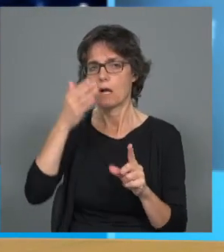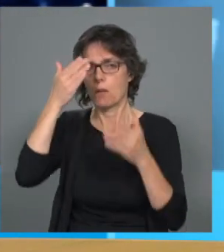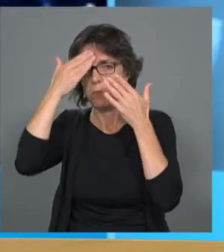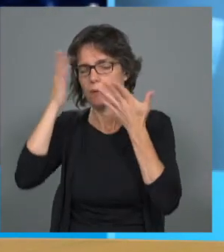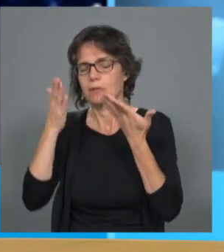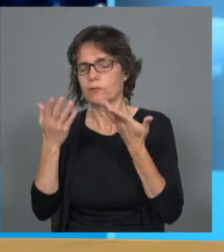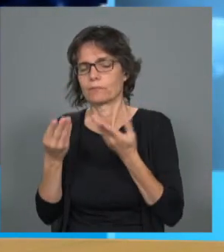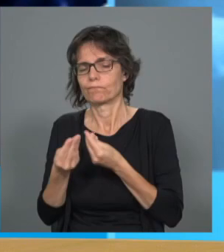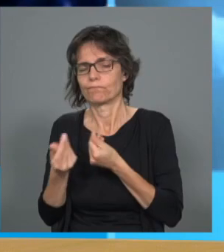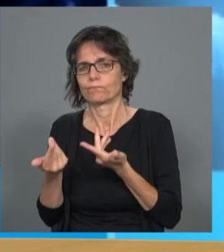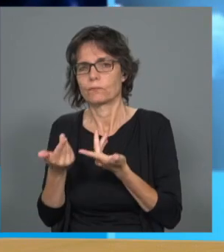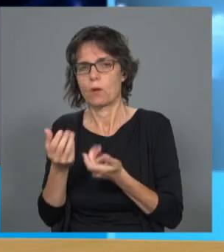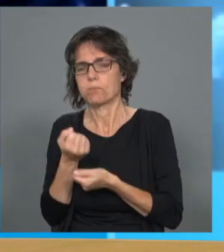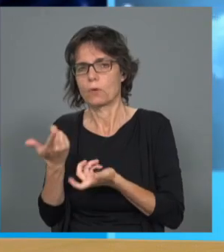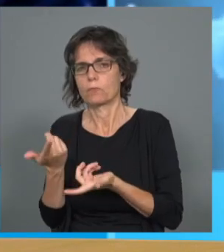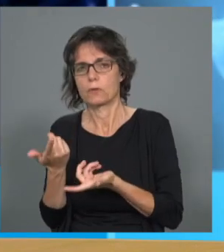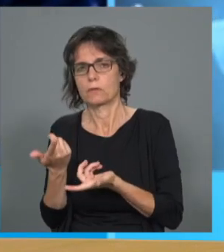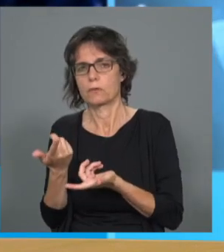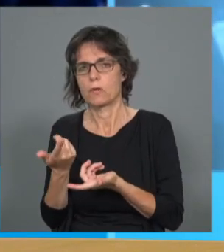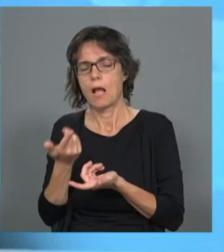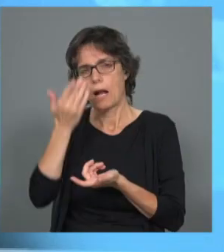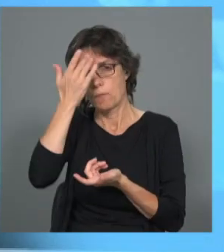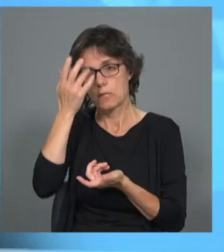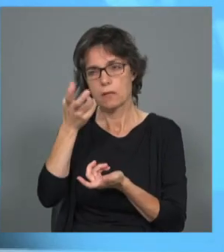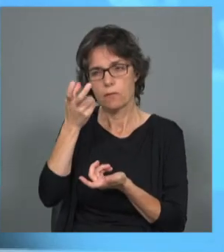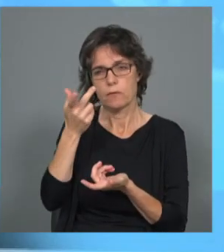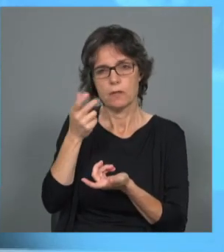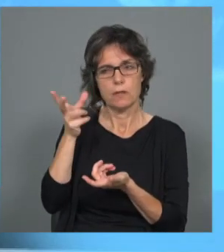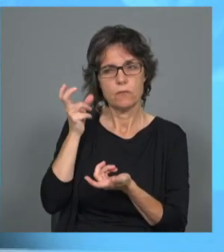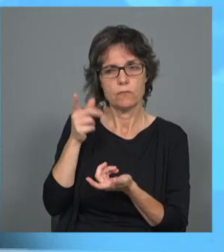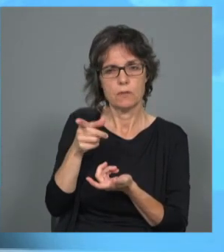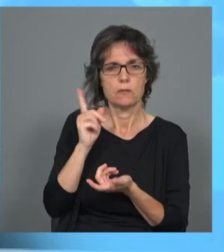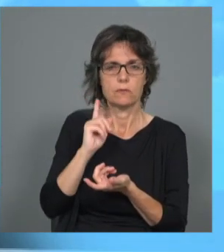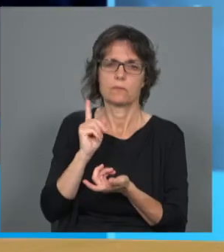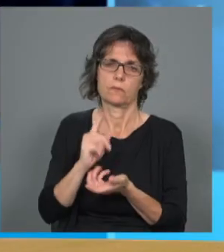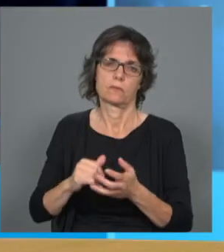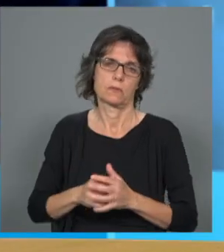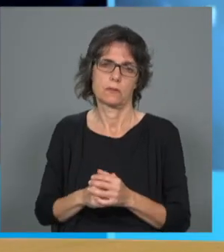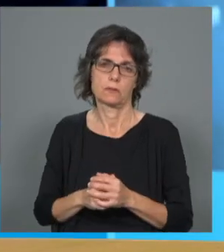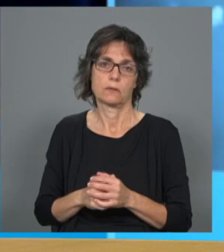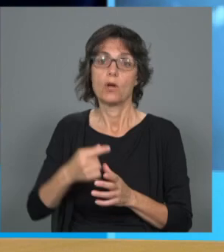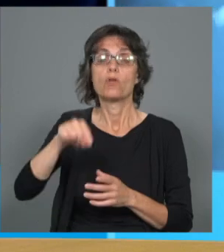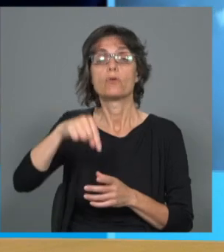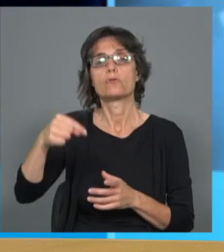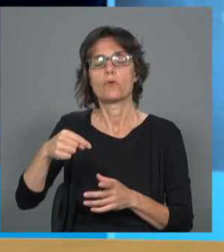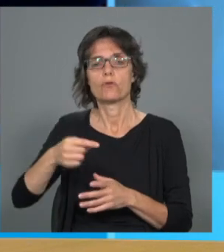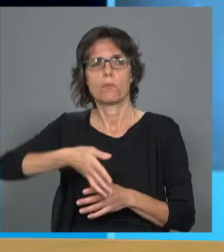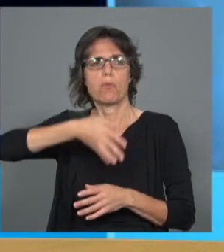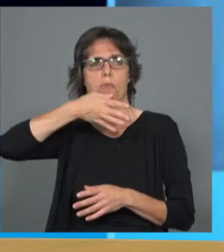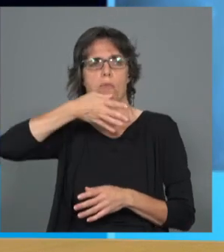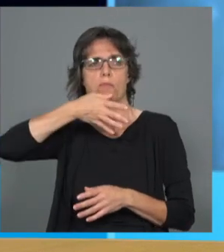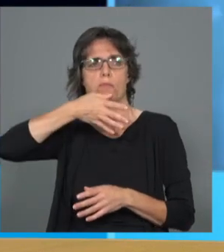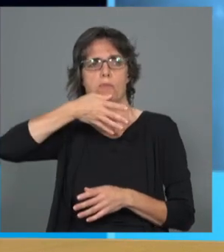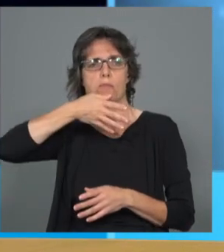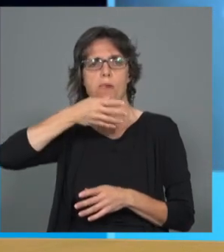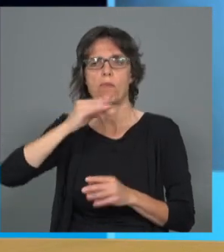nós tenhamos a capacidade de escutar. E eu acho que num tempo em que nós todos temos imensa vontade de falar e de dizer o que pensamos, e há